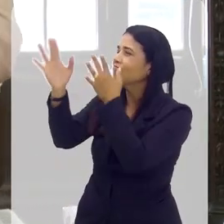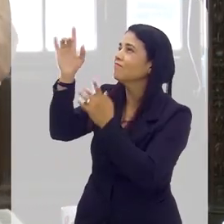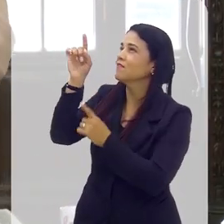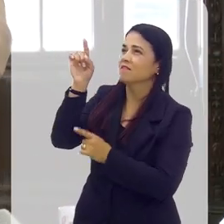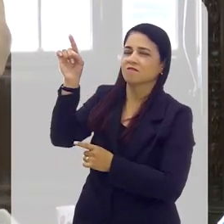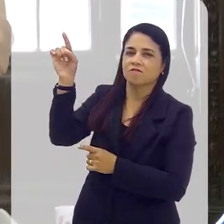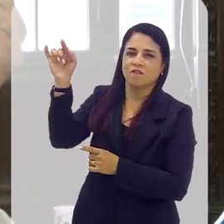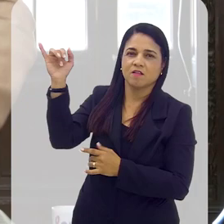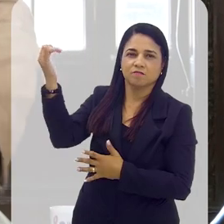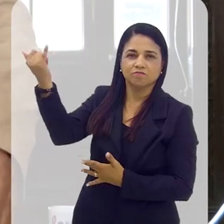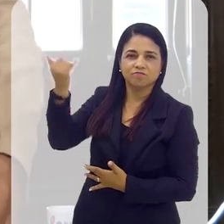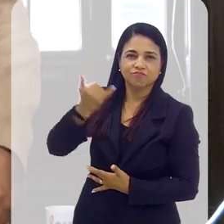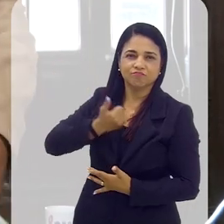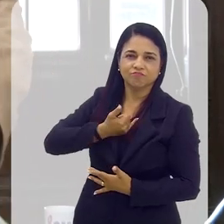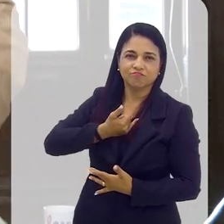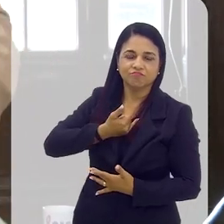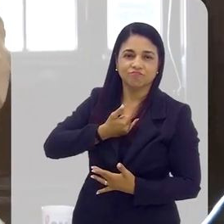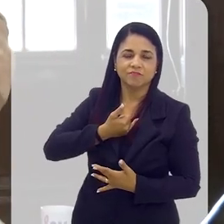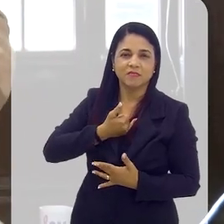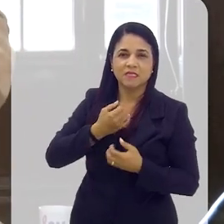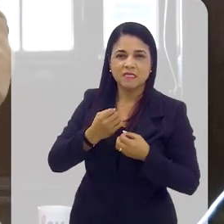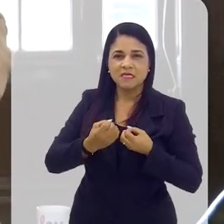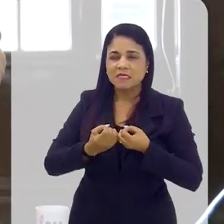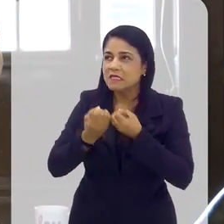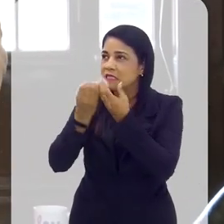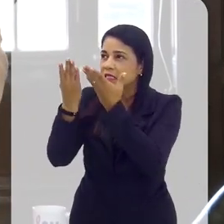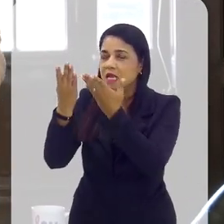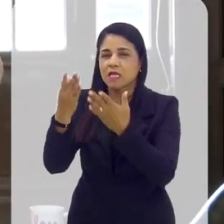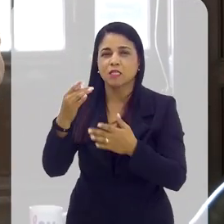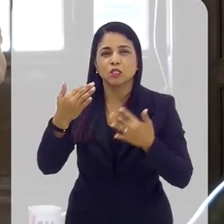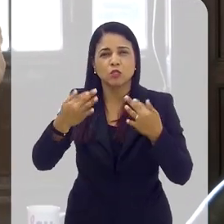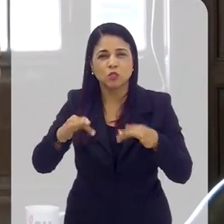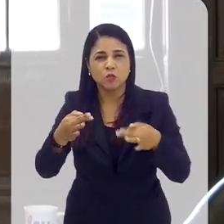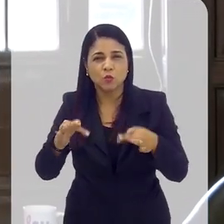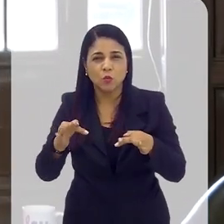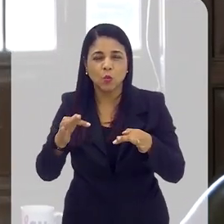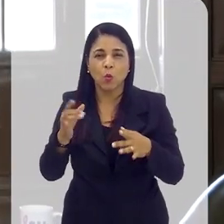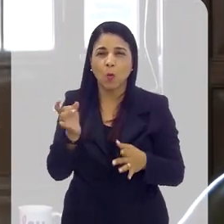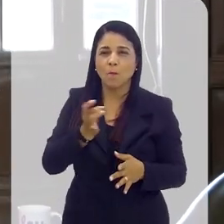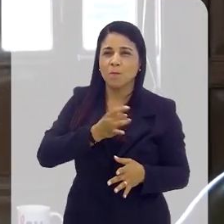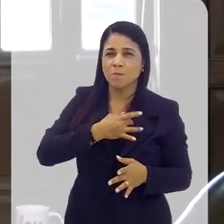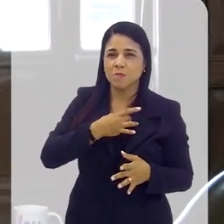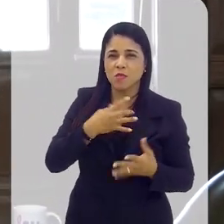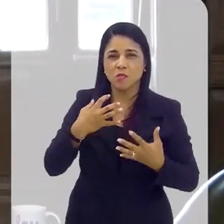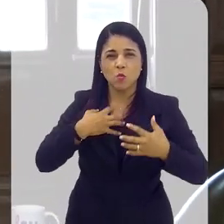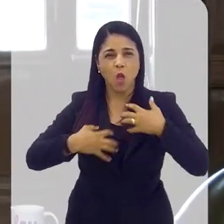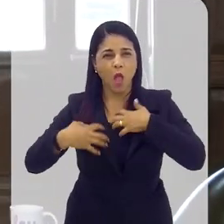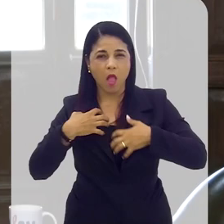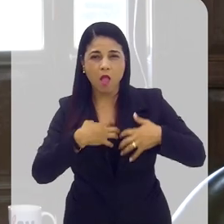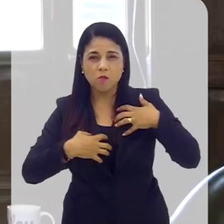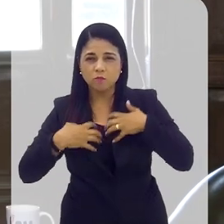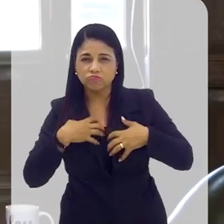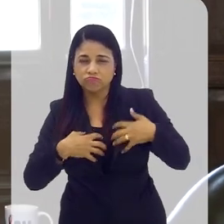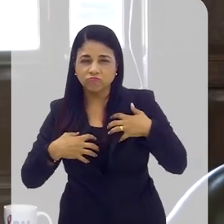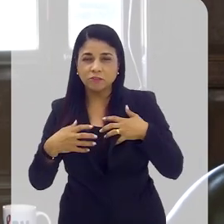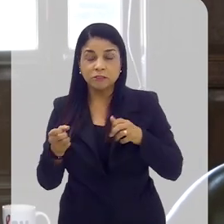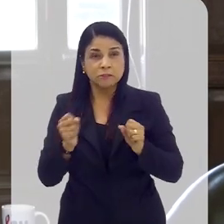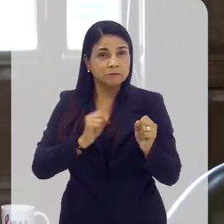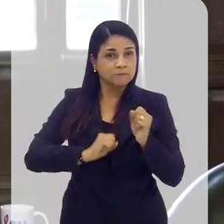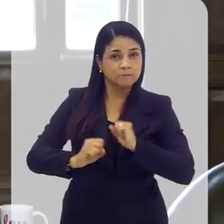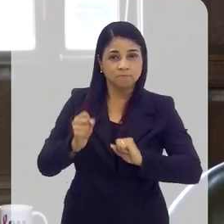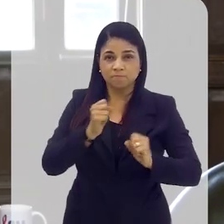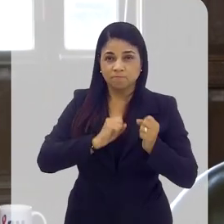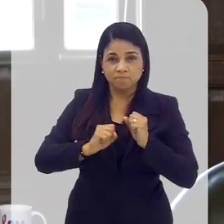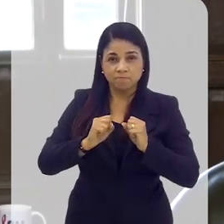fale contigo. Entregue suas dores, os seus medos, as suas angústias, as suas aflições,